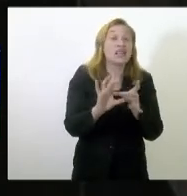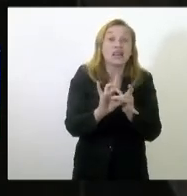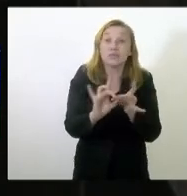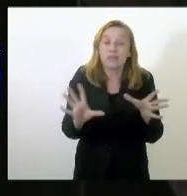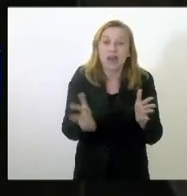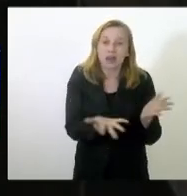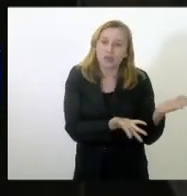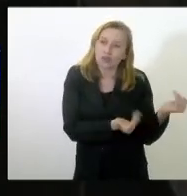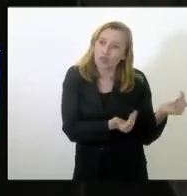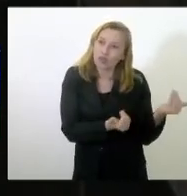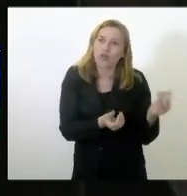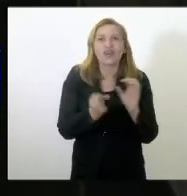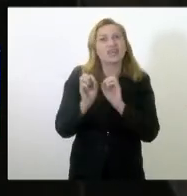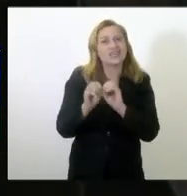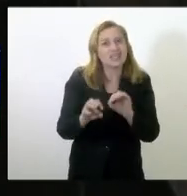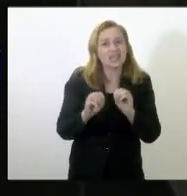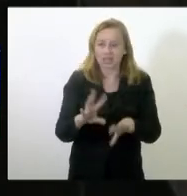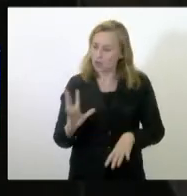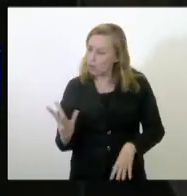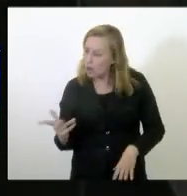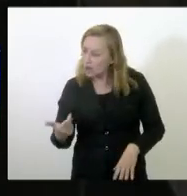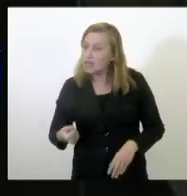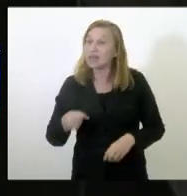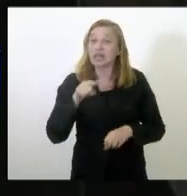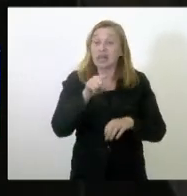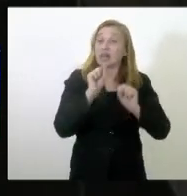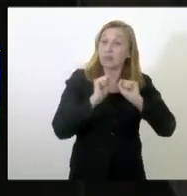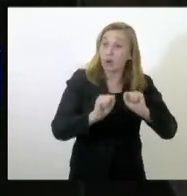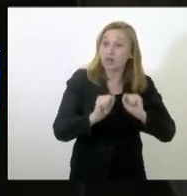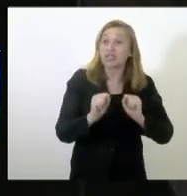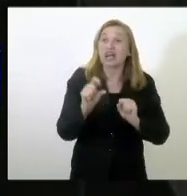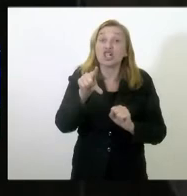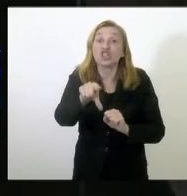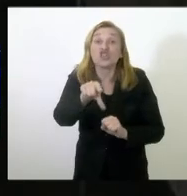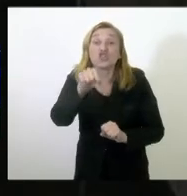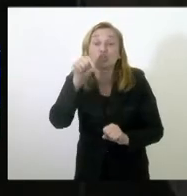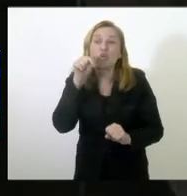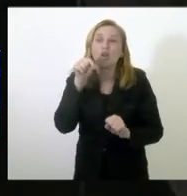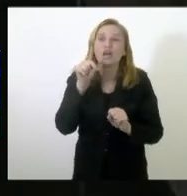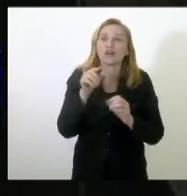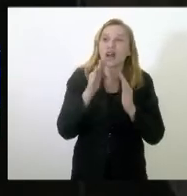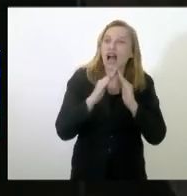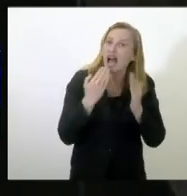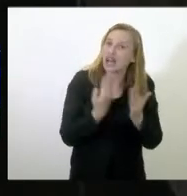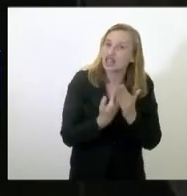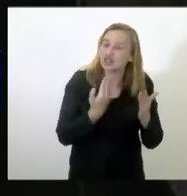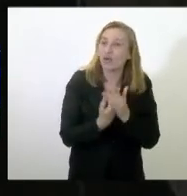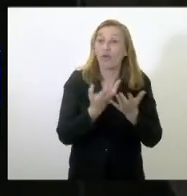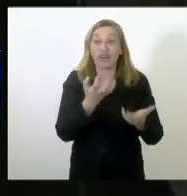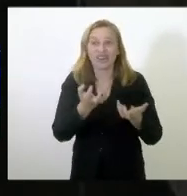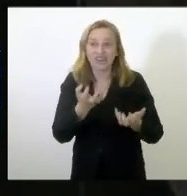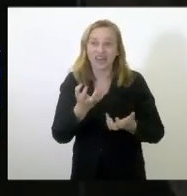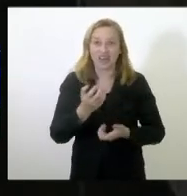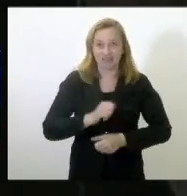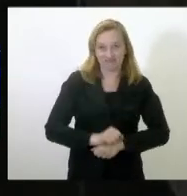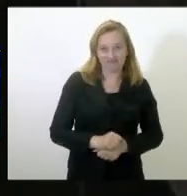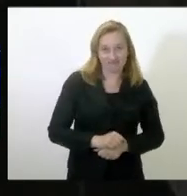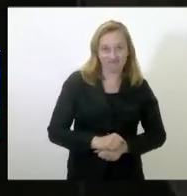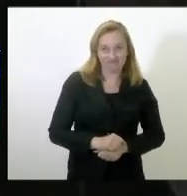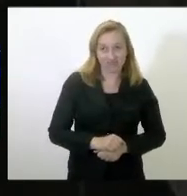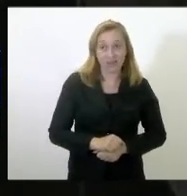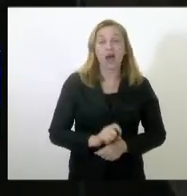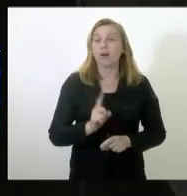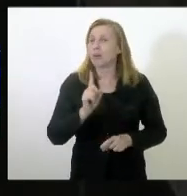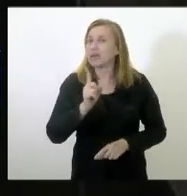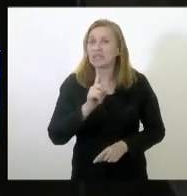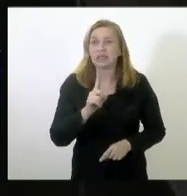ensino de qualidade, que eles possam estar escolhendo a escola que eles querem estudar. Mas